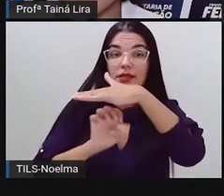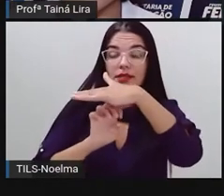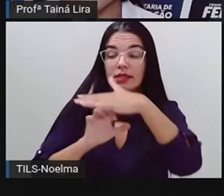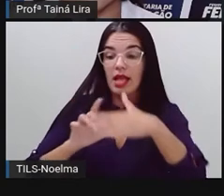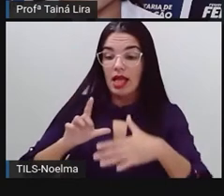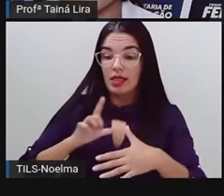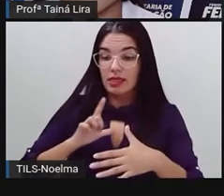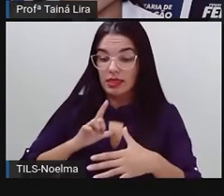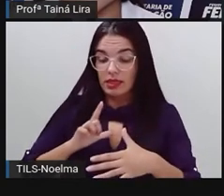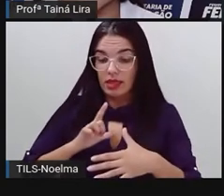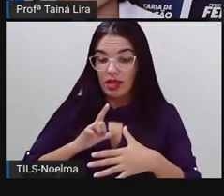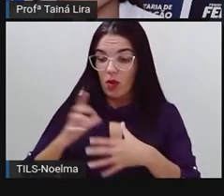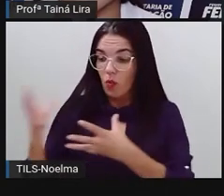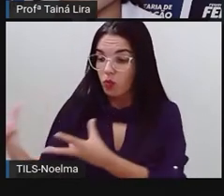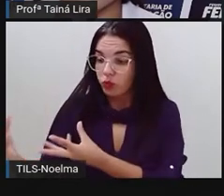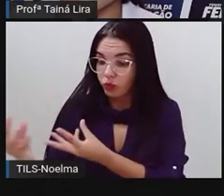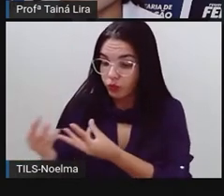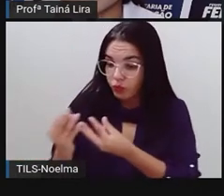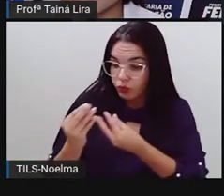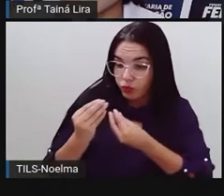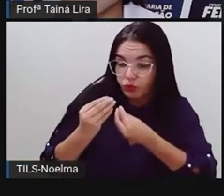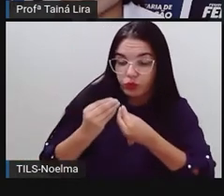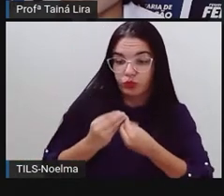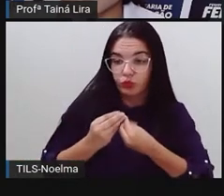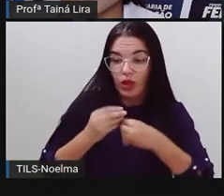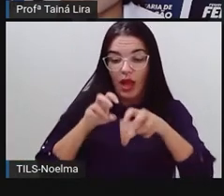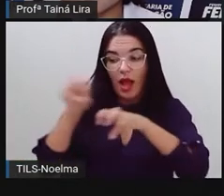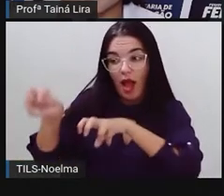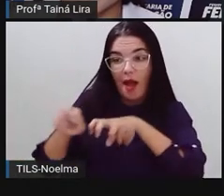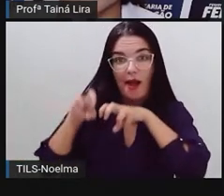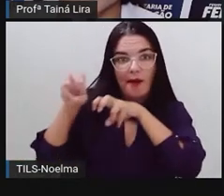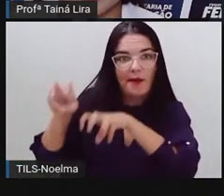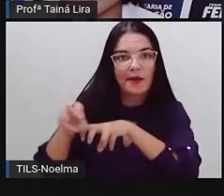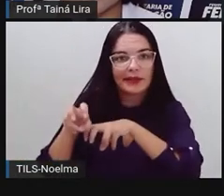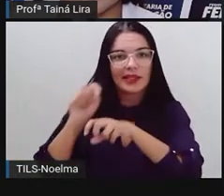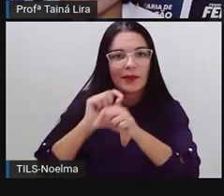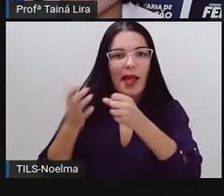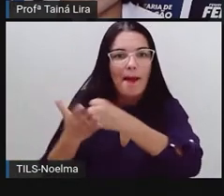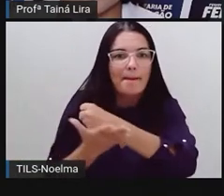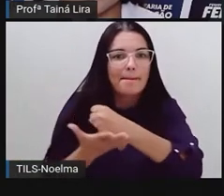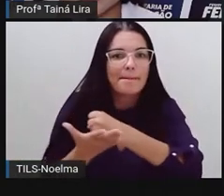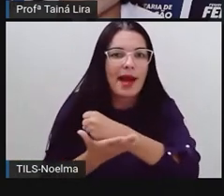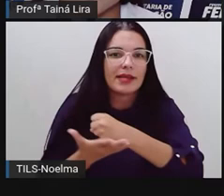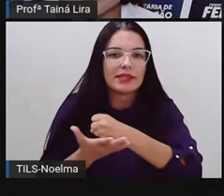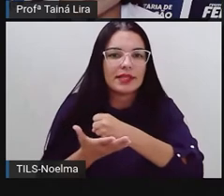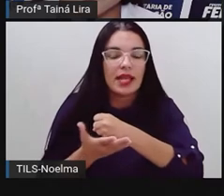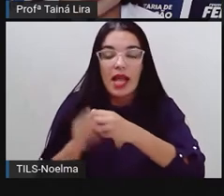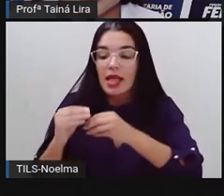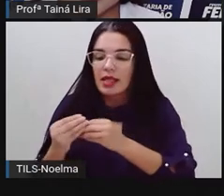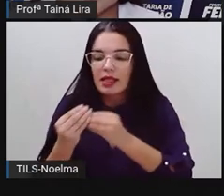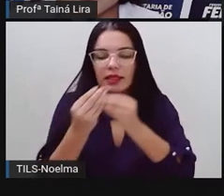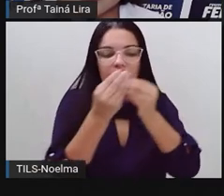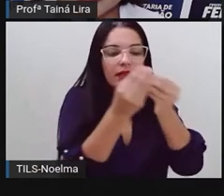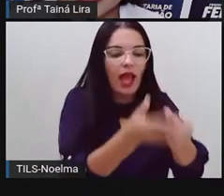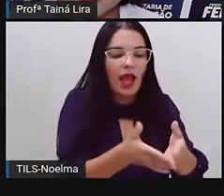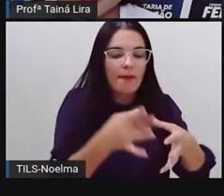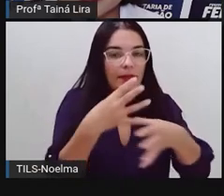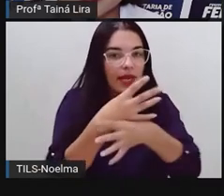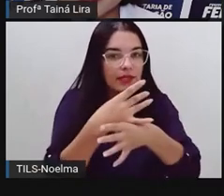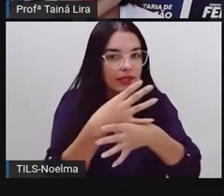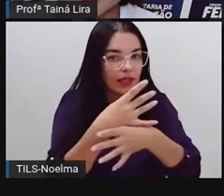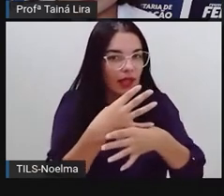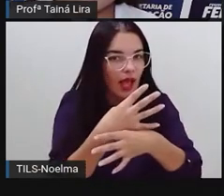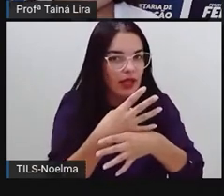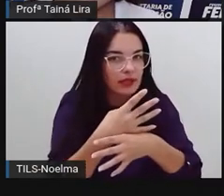pecuária e extrativismo e devolvem a comunidade urbana e Rural os produtos sinalizados Então